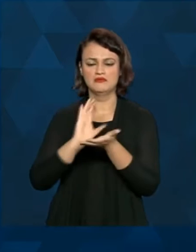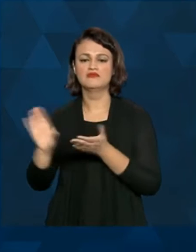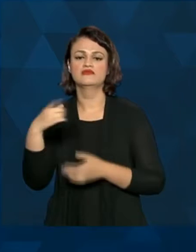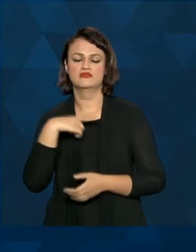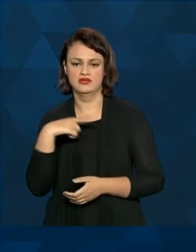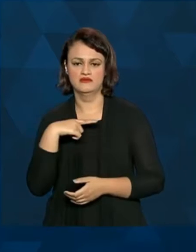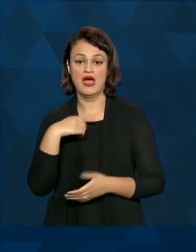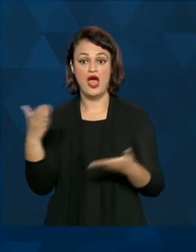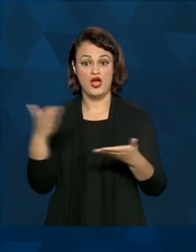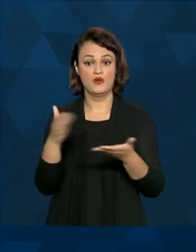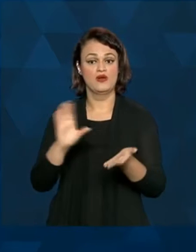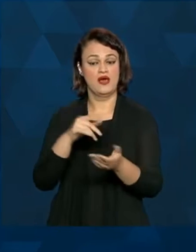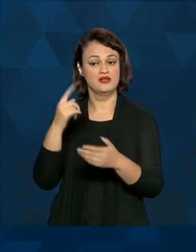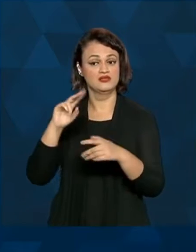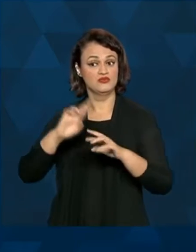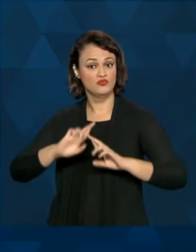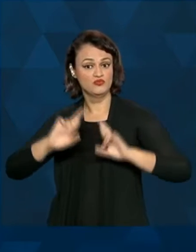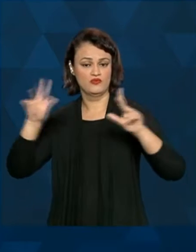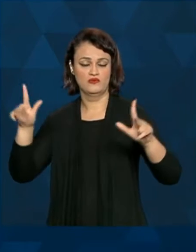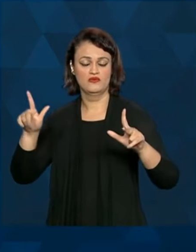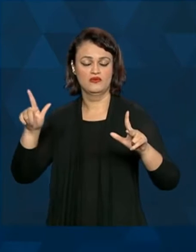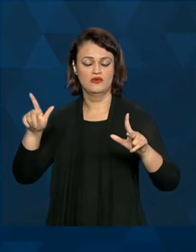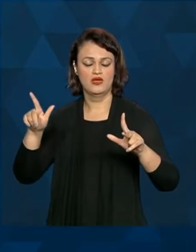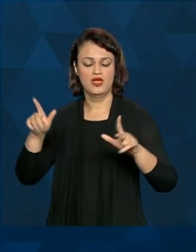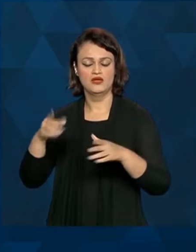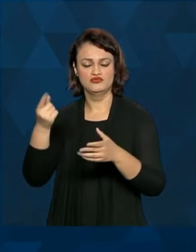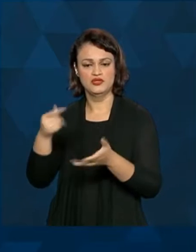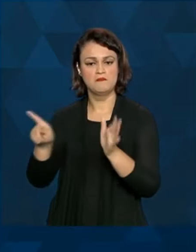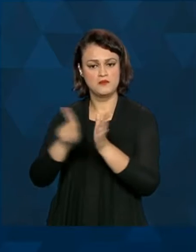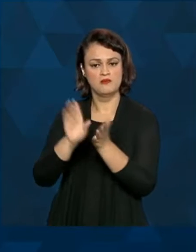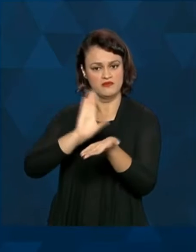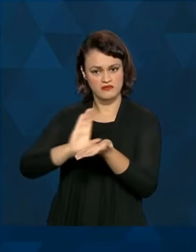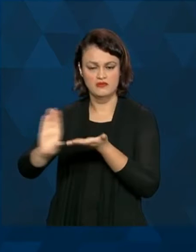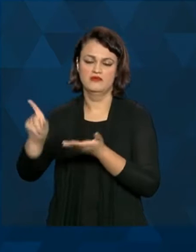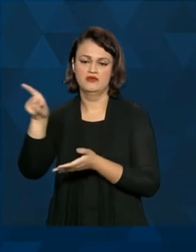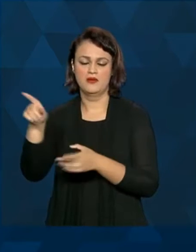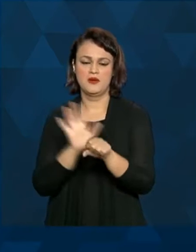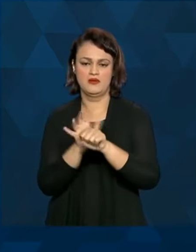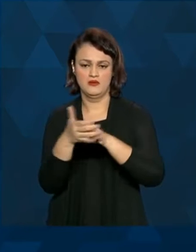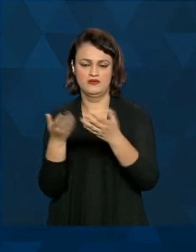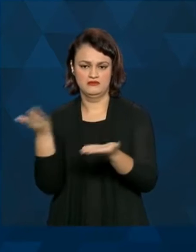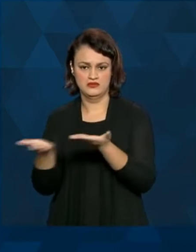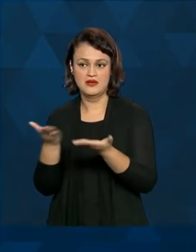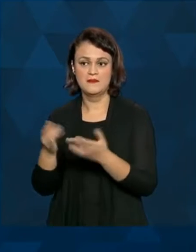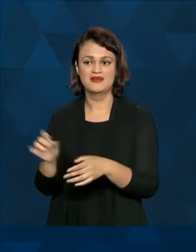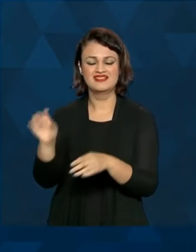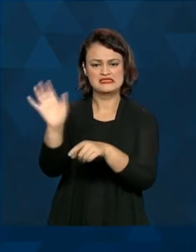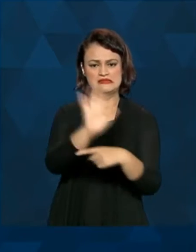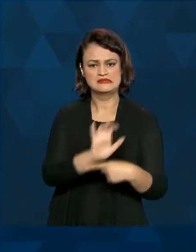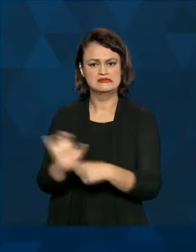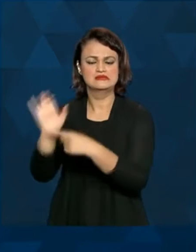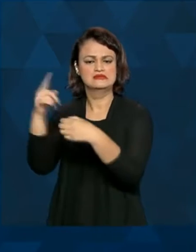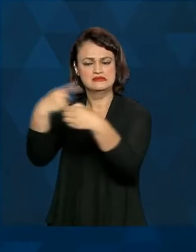Esse recurso para a Covid, ele foi descentralizado de forma que estados e municípios se preparem para o enfrentamento de acordo com as